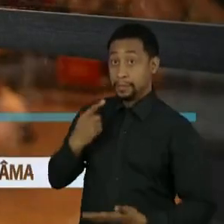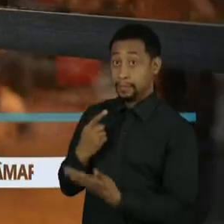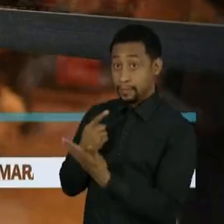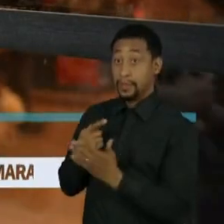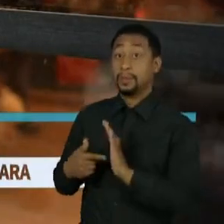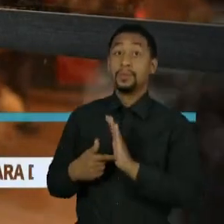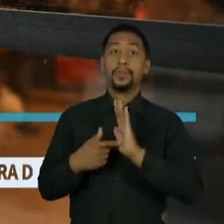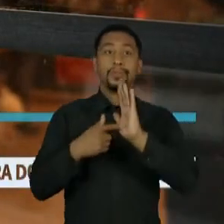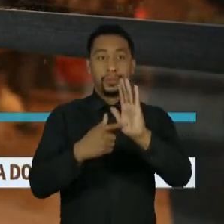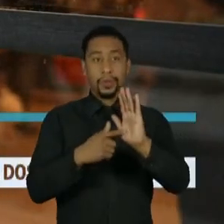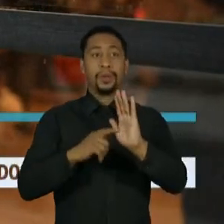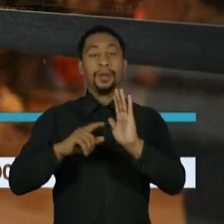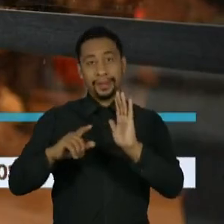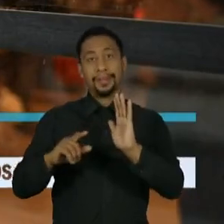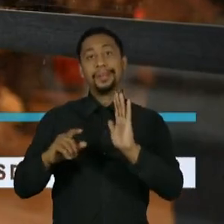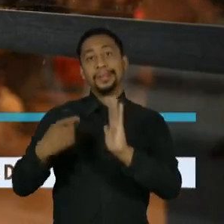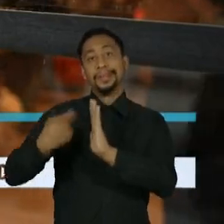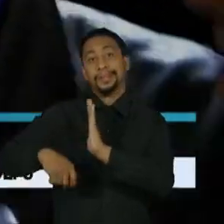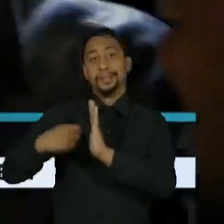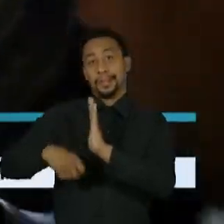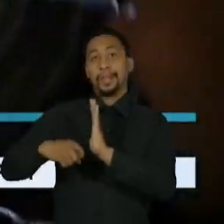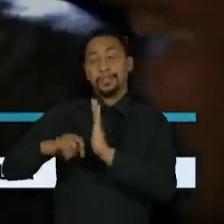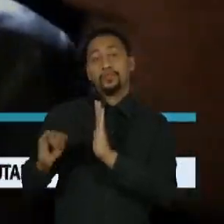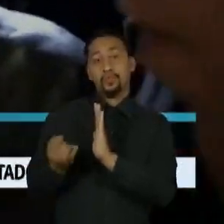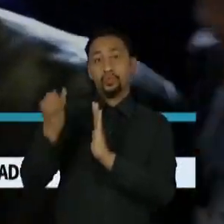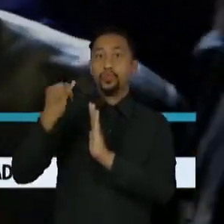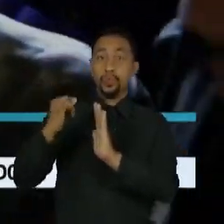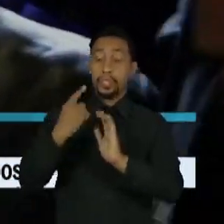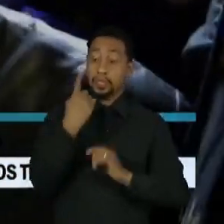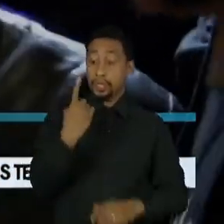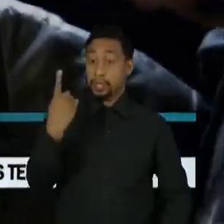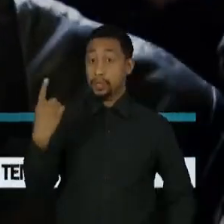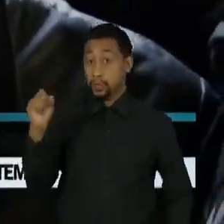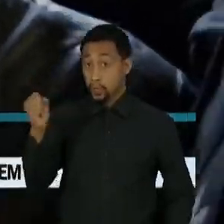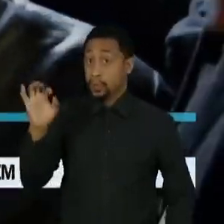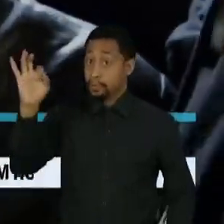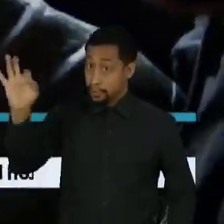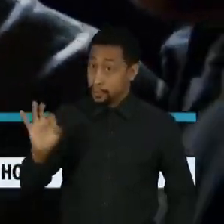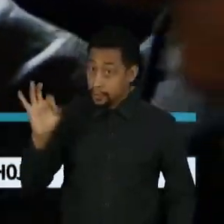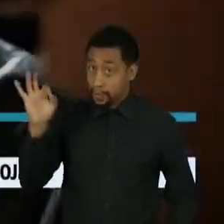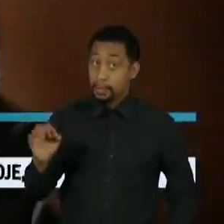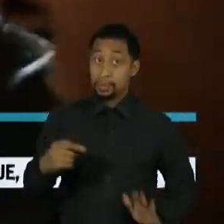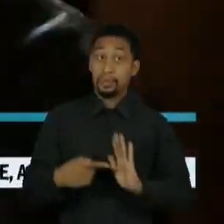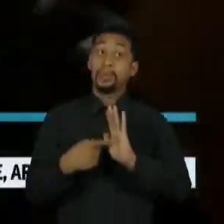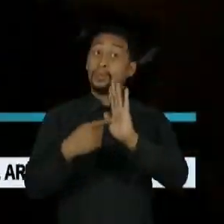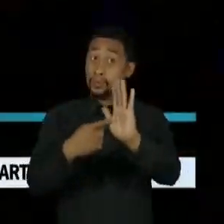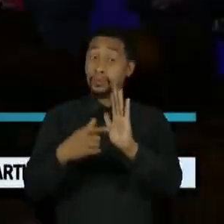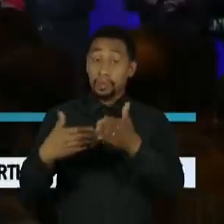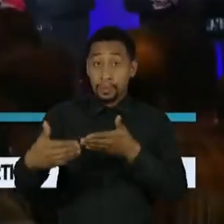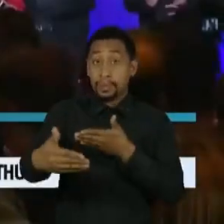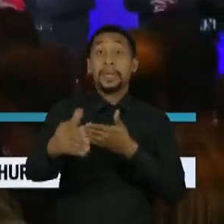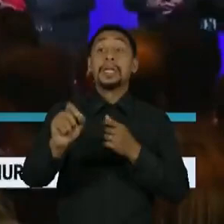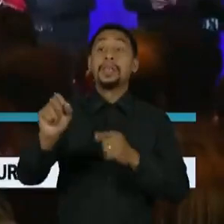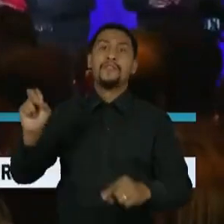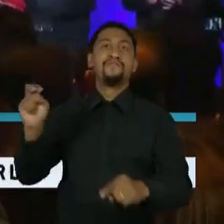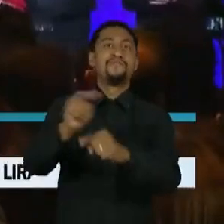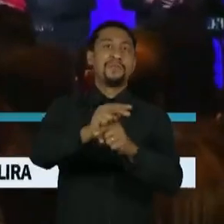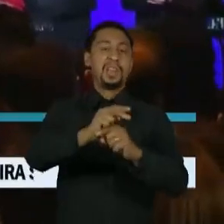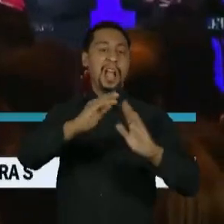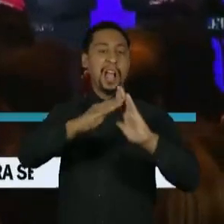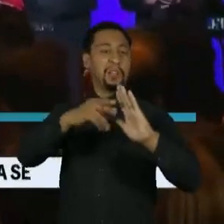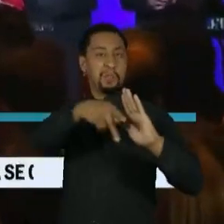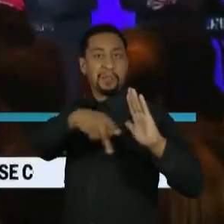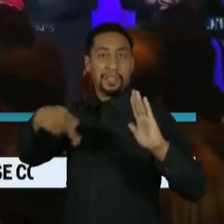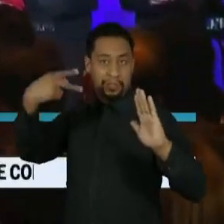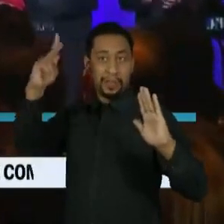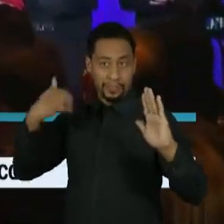de juros para 118%. Reações às declarações do líder da corrida para a Casa Rosada. Ao